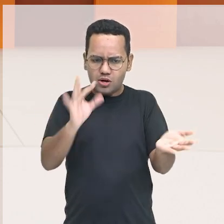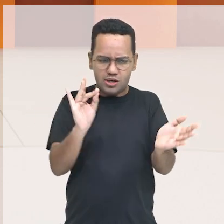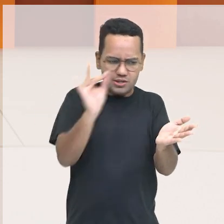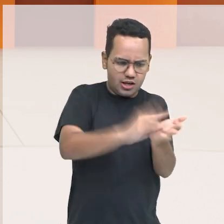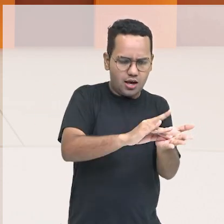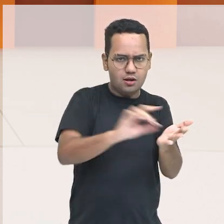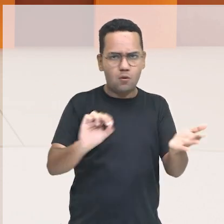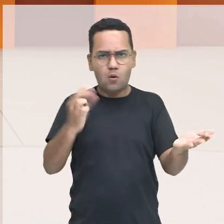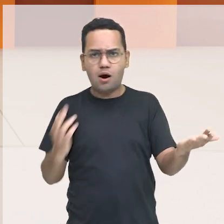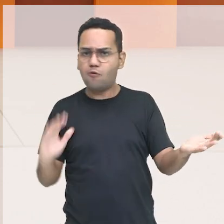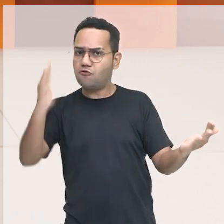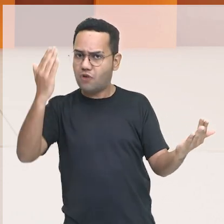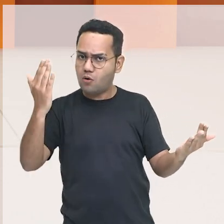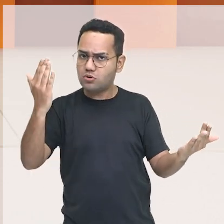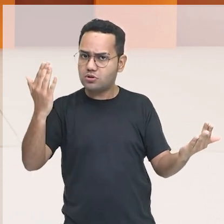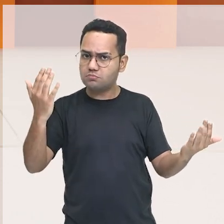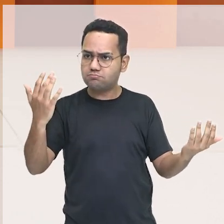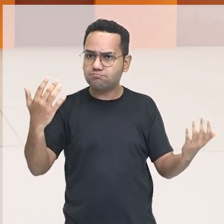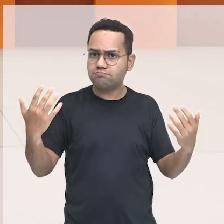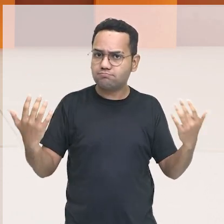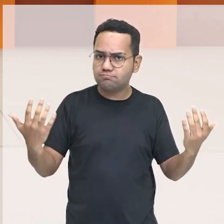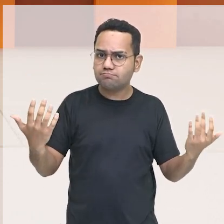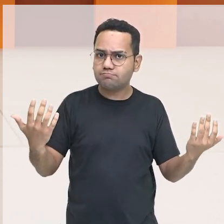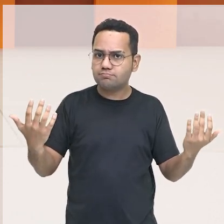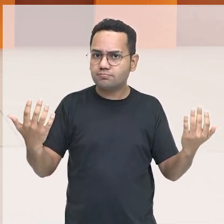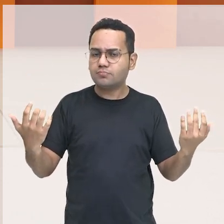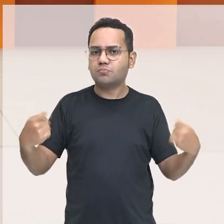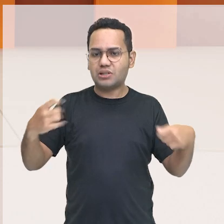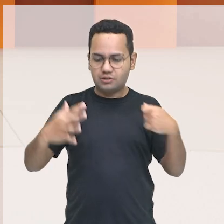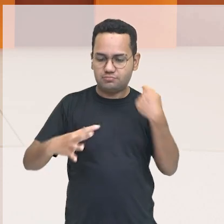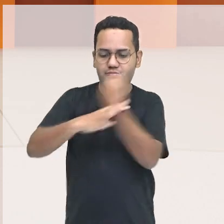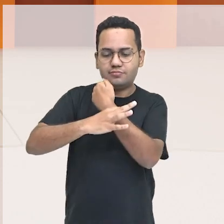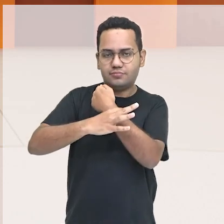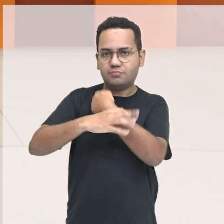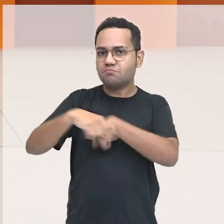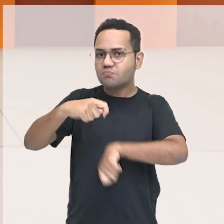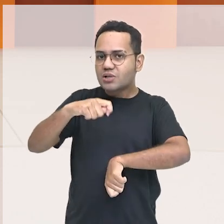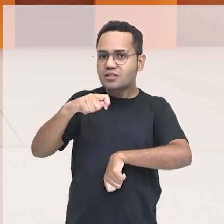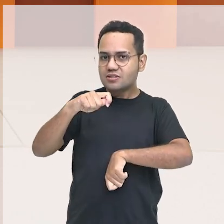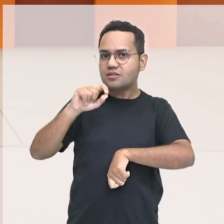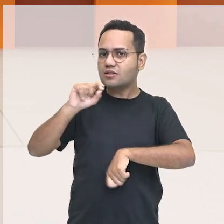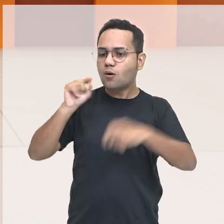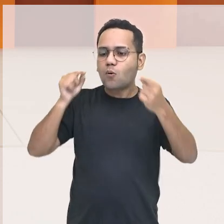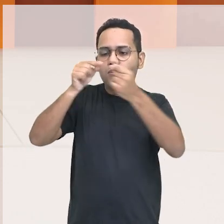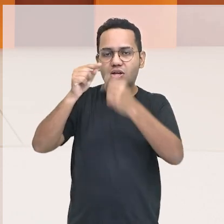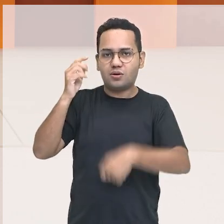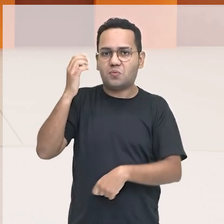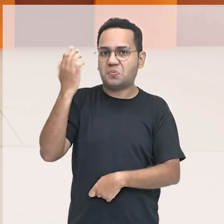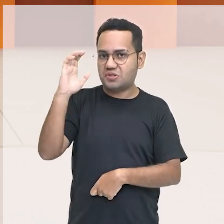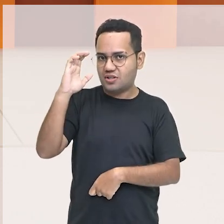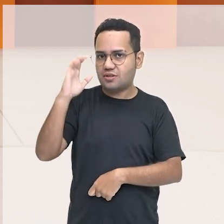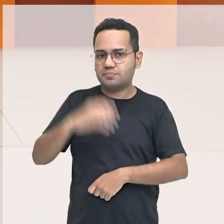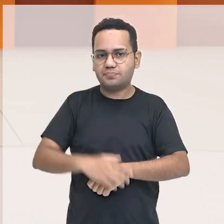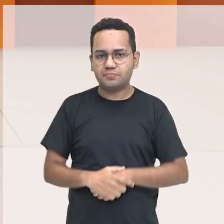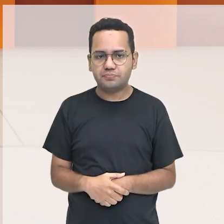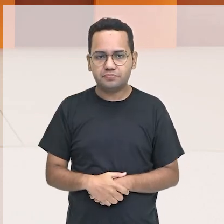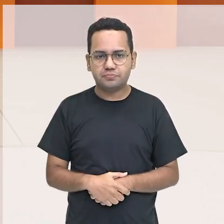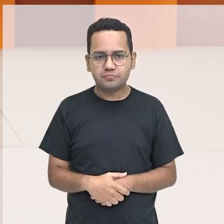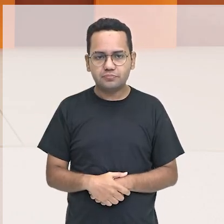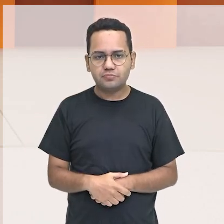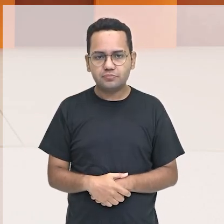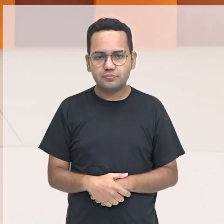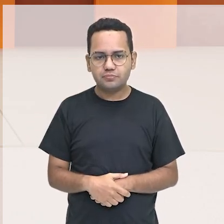dão garantia de verdade, né? De cientificidade. A gente vê que isso